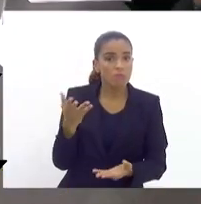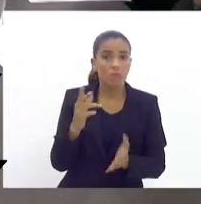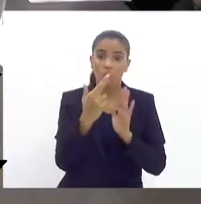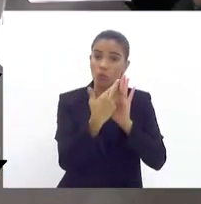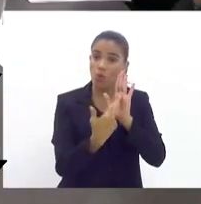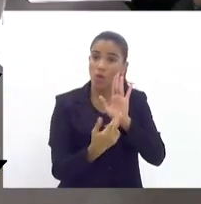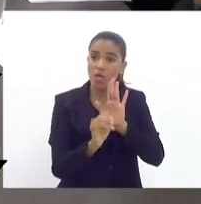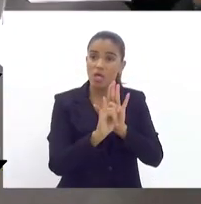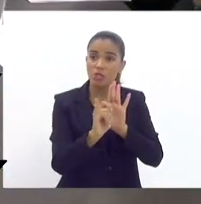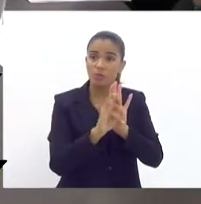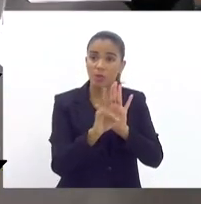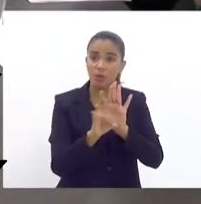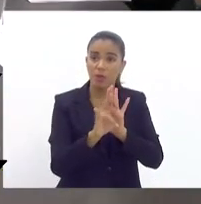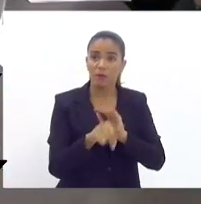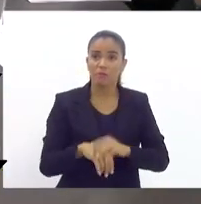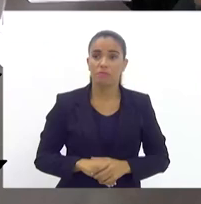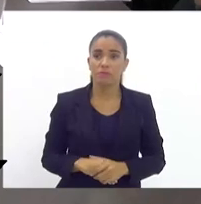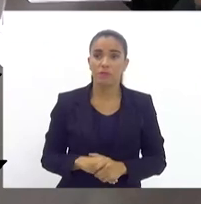interno. Estou sendo